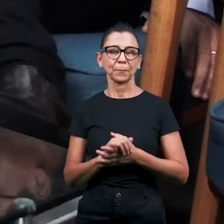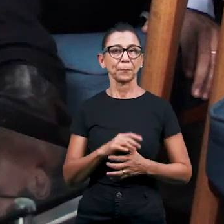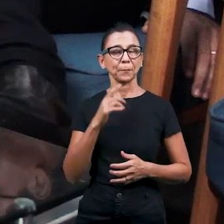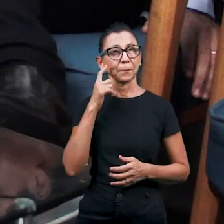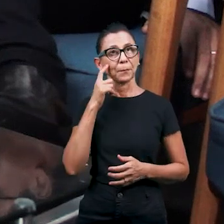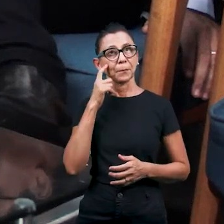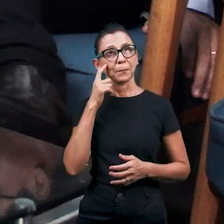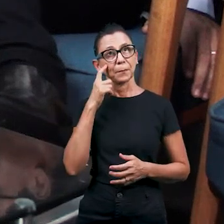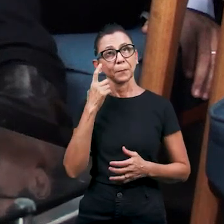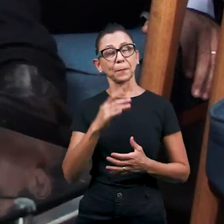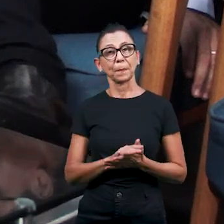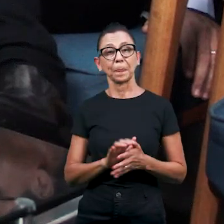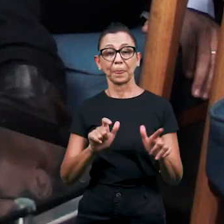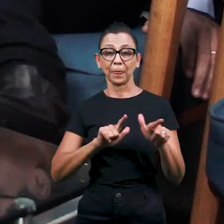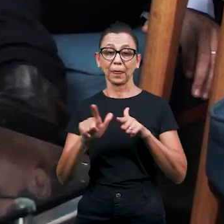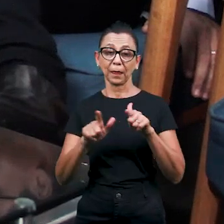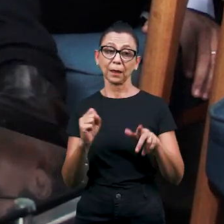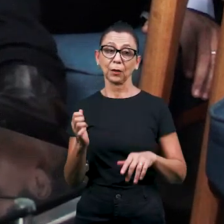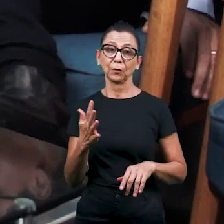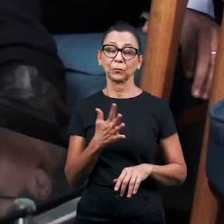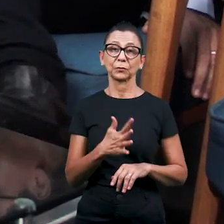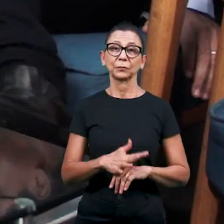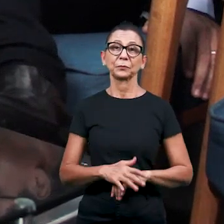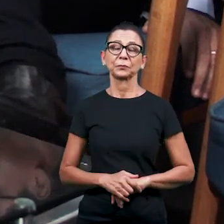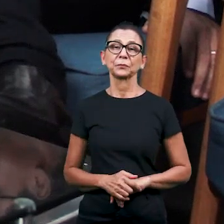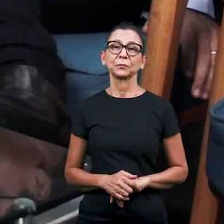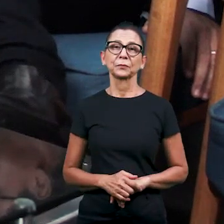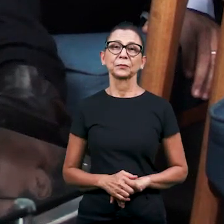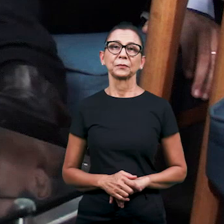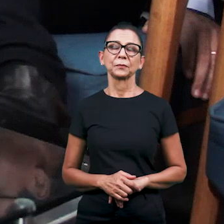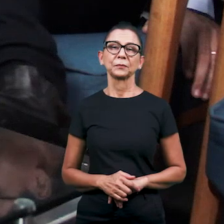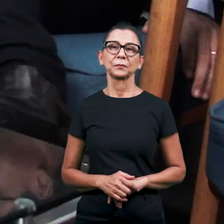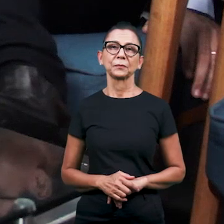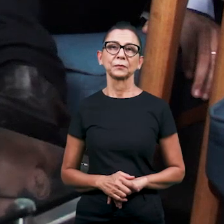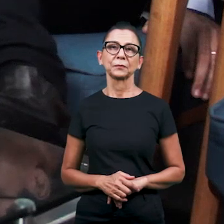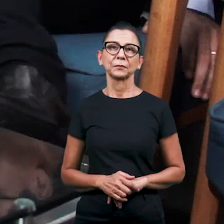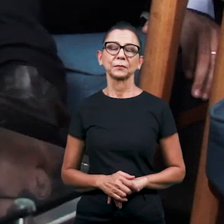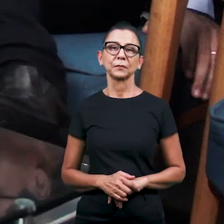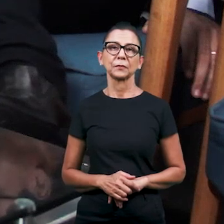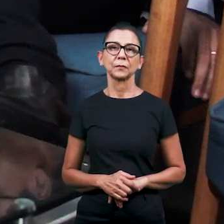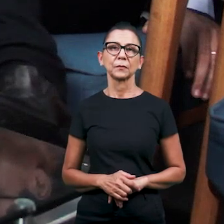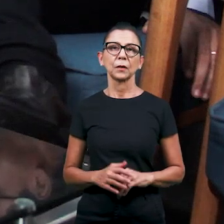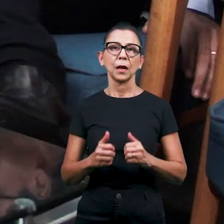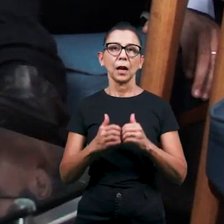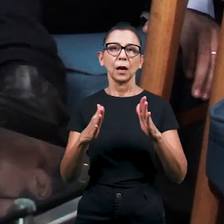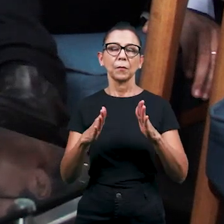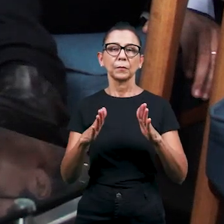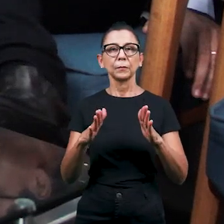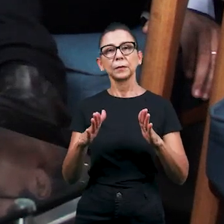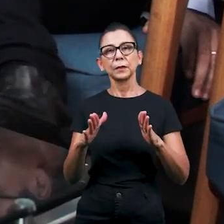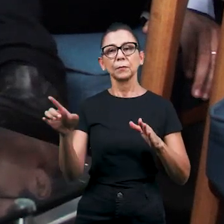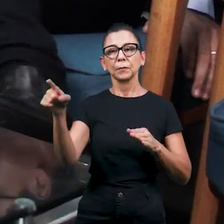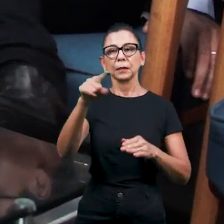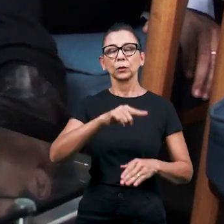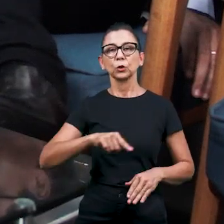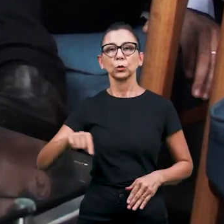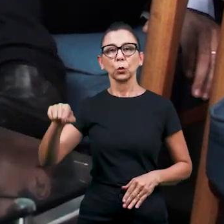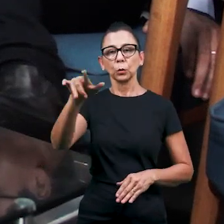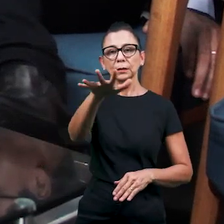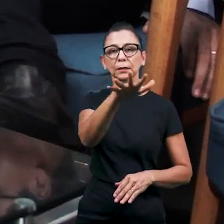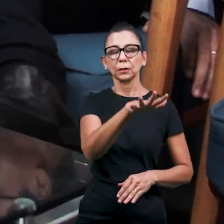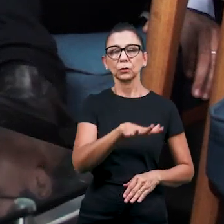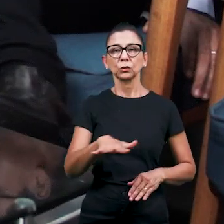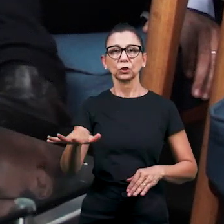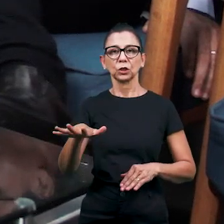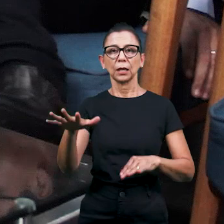as regiões poderem postar lá. Vai ter uma reunião no Sul Fluminense, eles vão mandar conteúdo, vão colocar lá. Teve a reunião de Belo Horizonte, porque a